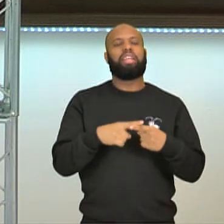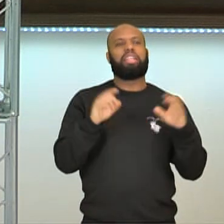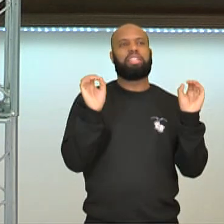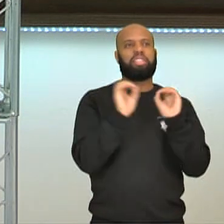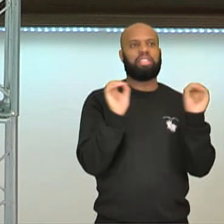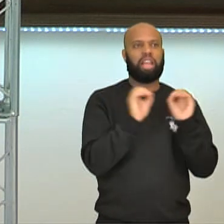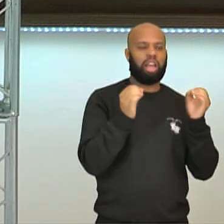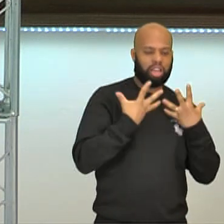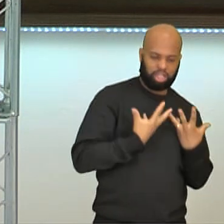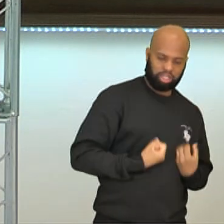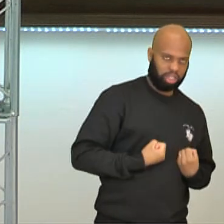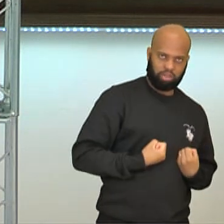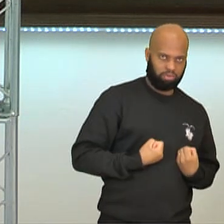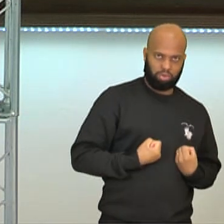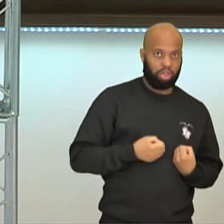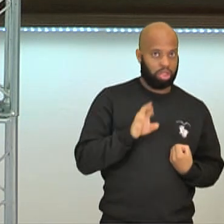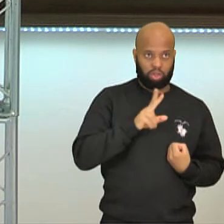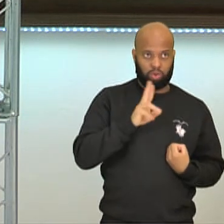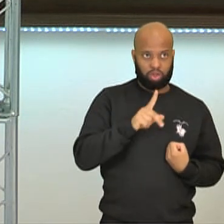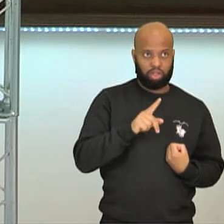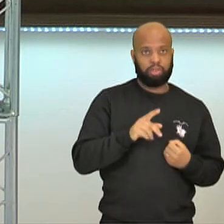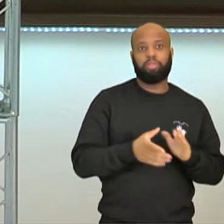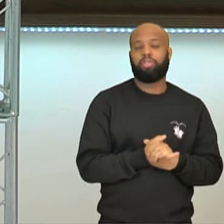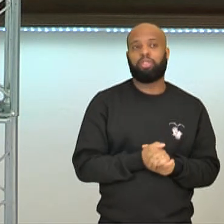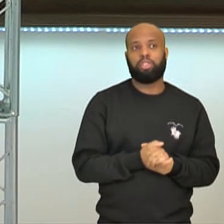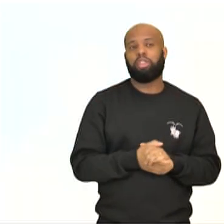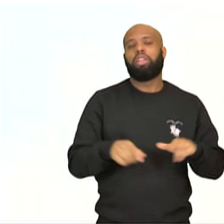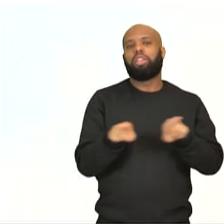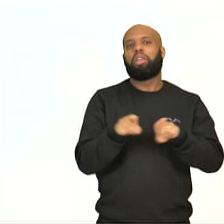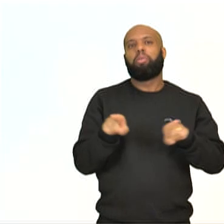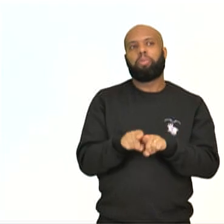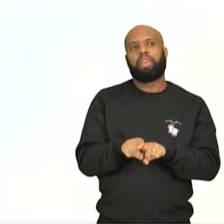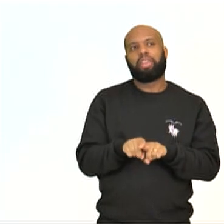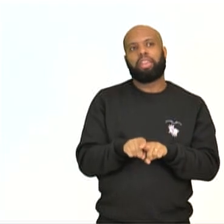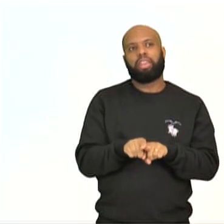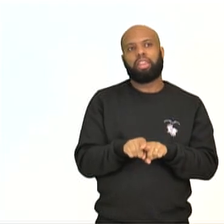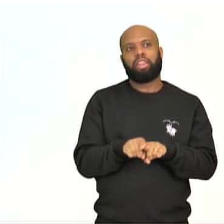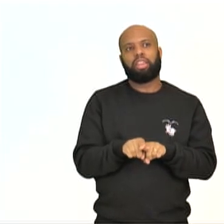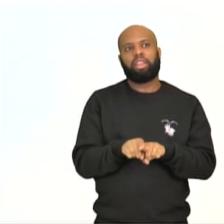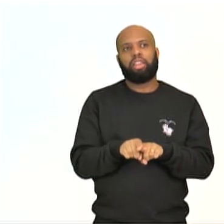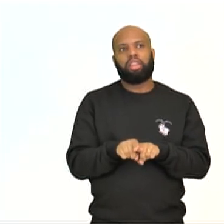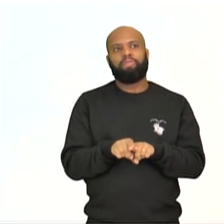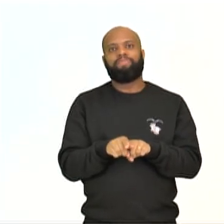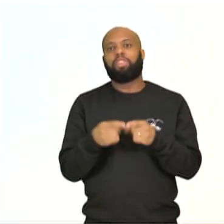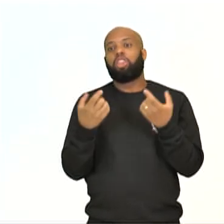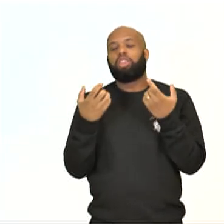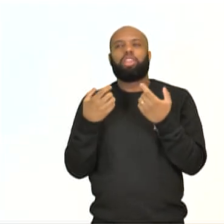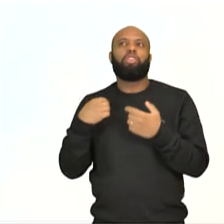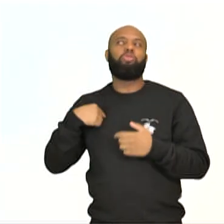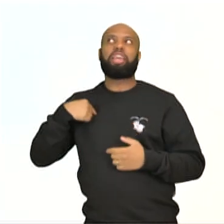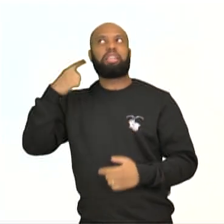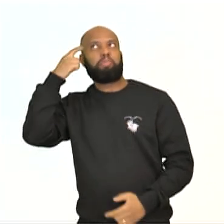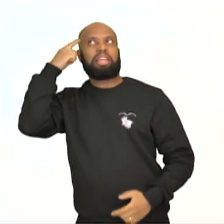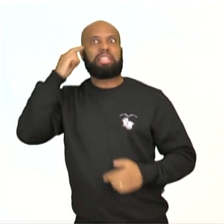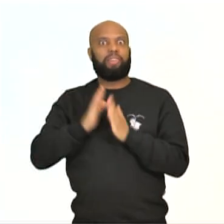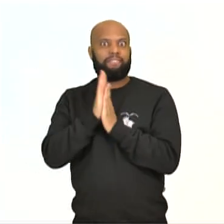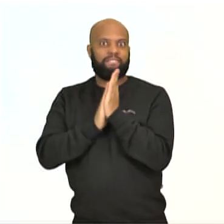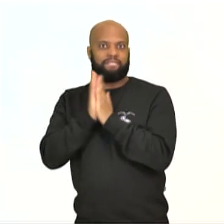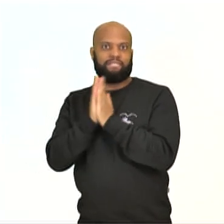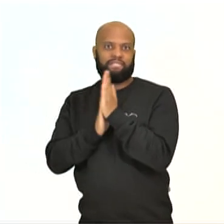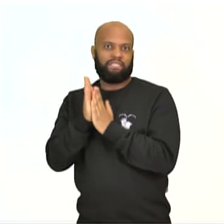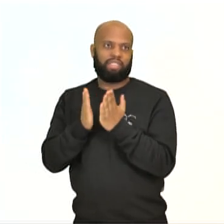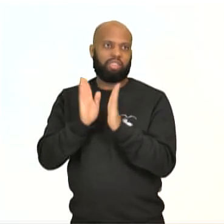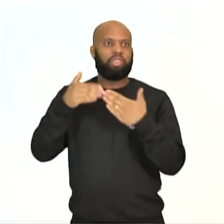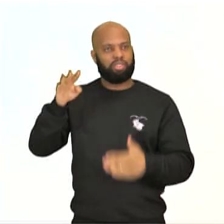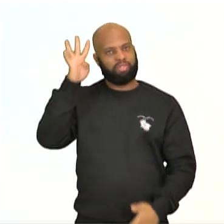nem tão cansado e nem tanto anseio para chegar o final de semana. Então, a